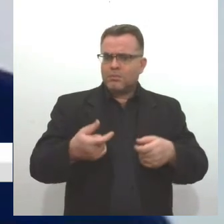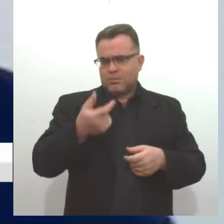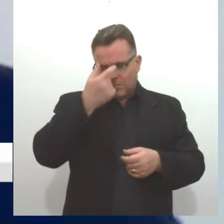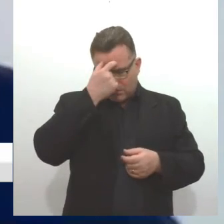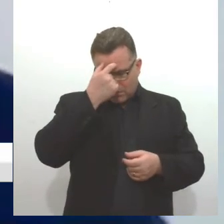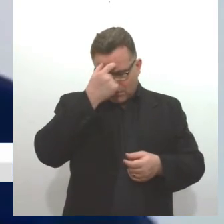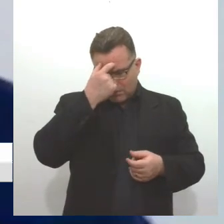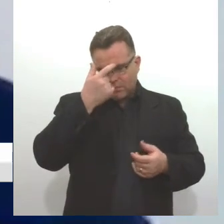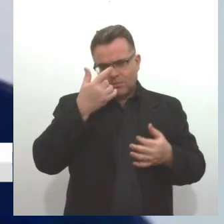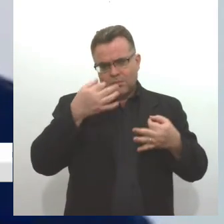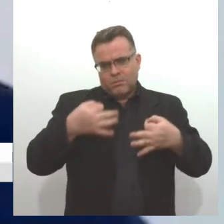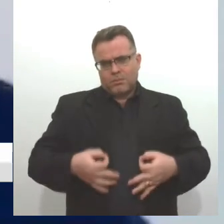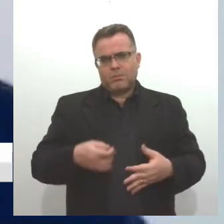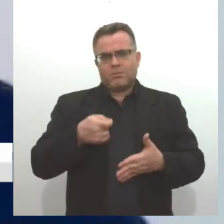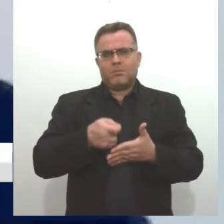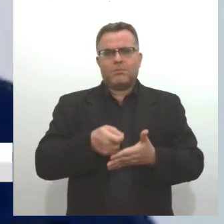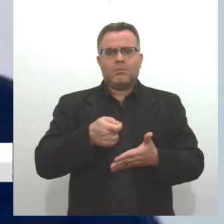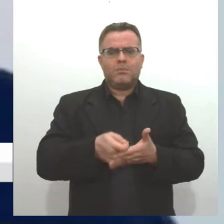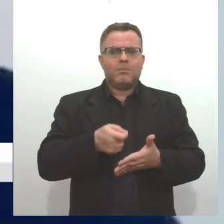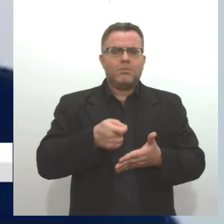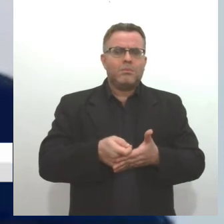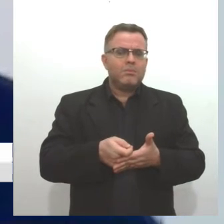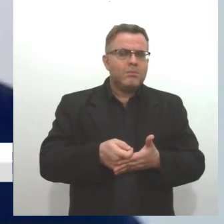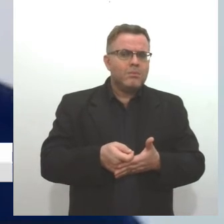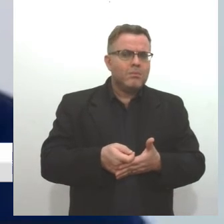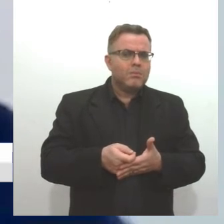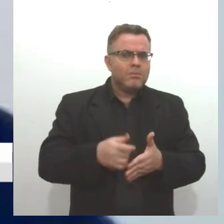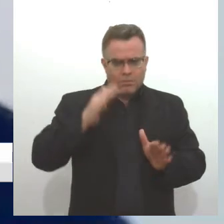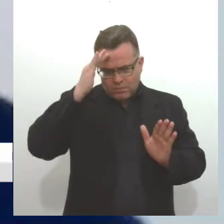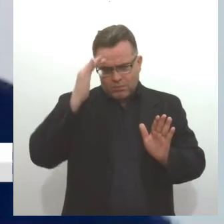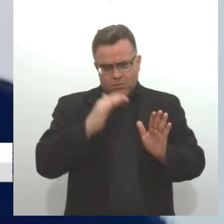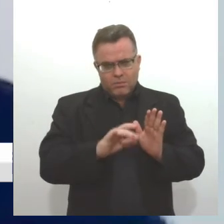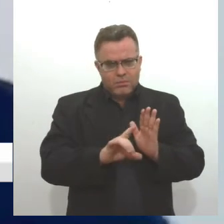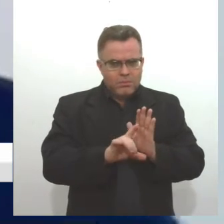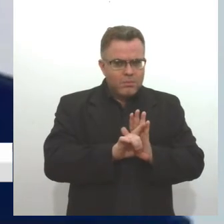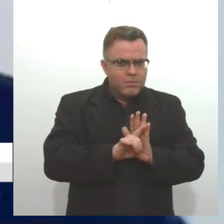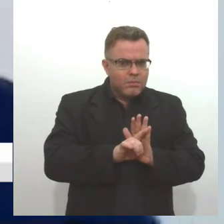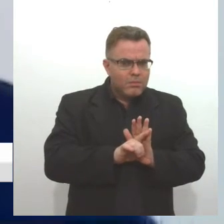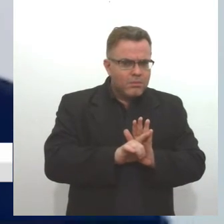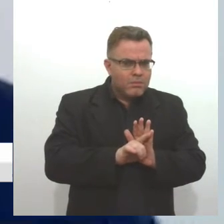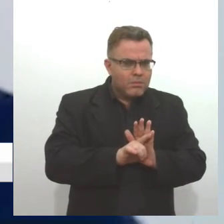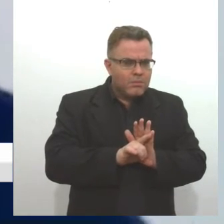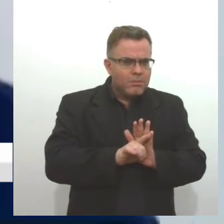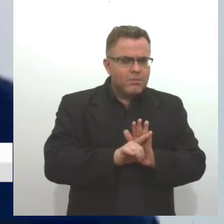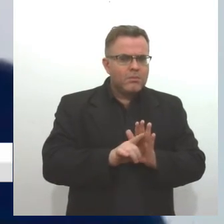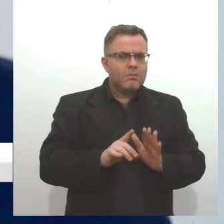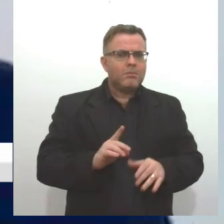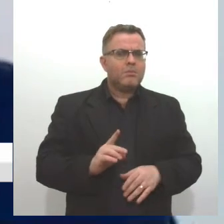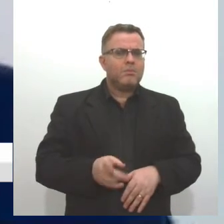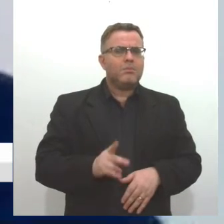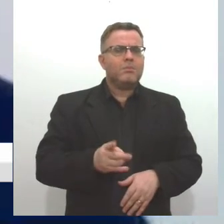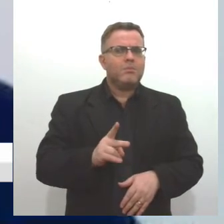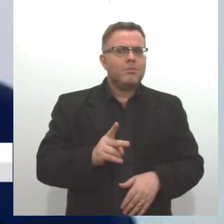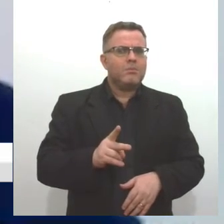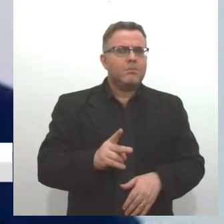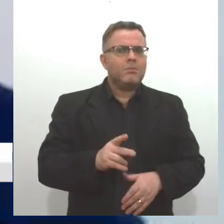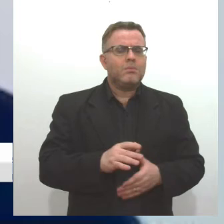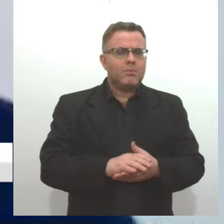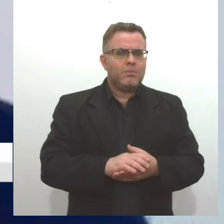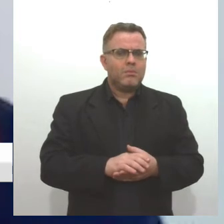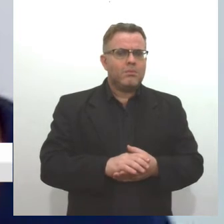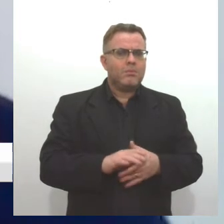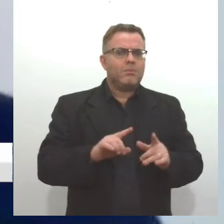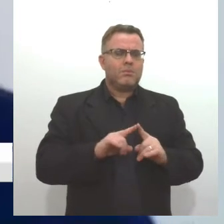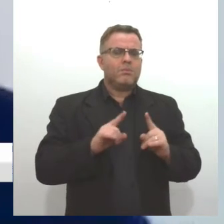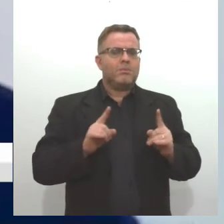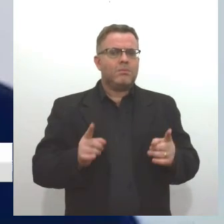e cobrar, mas também cobrar de quem de fato consegue fazer que aconteça. Mas as ONGs,